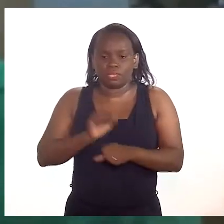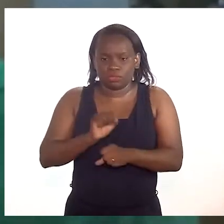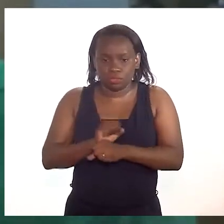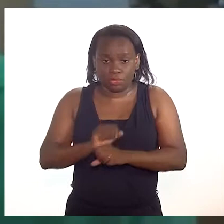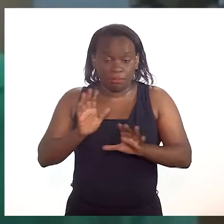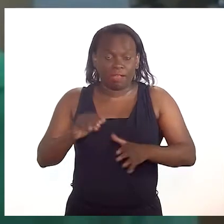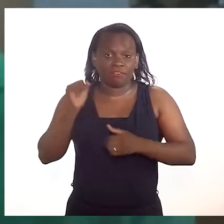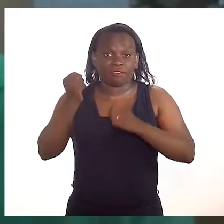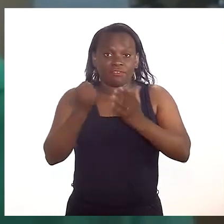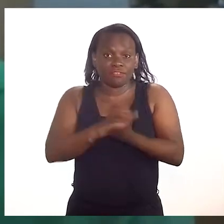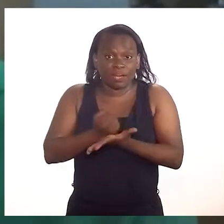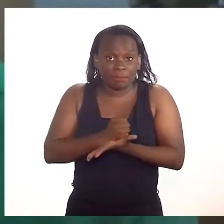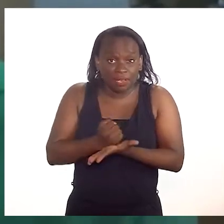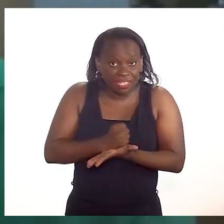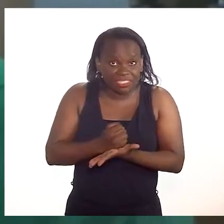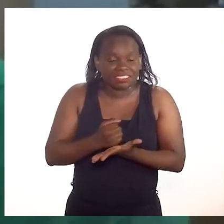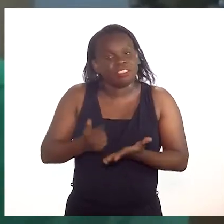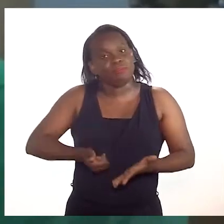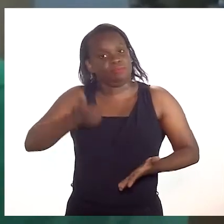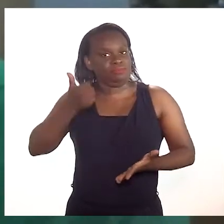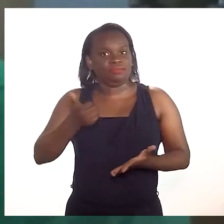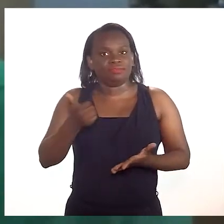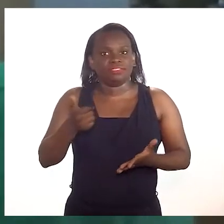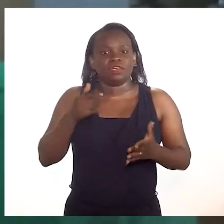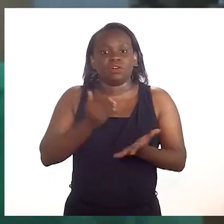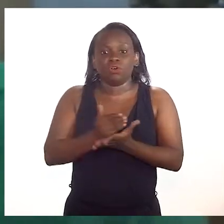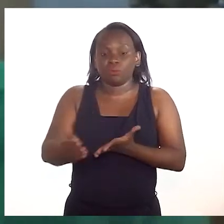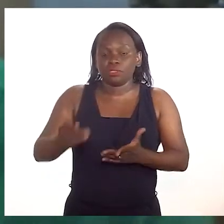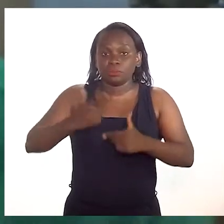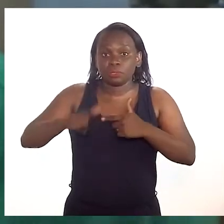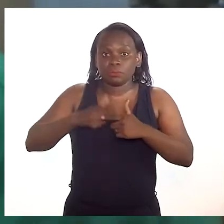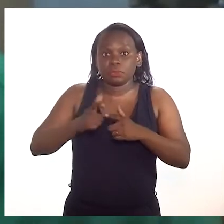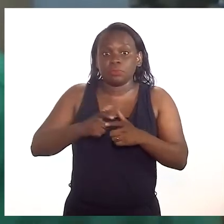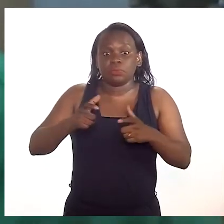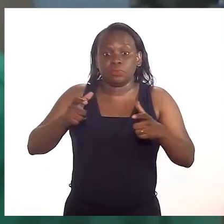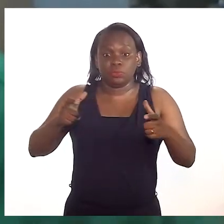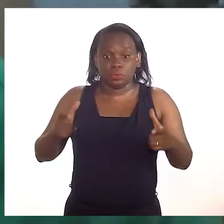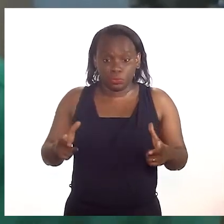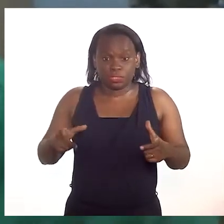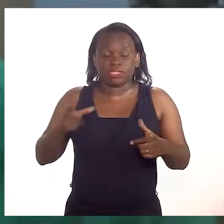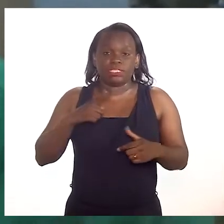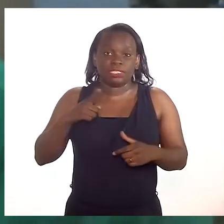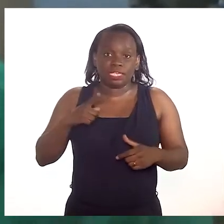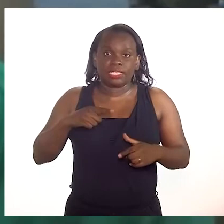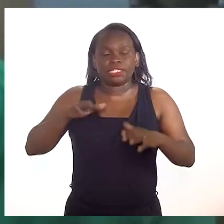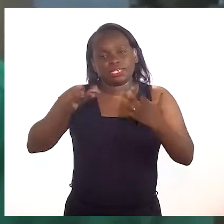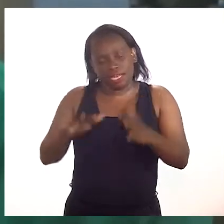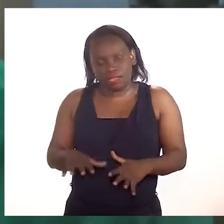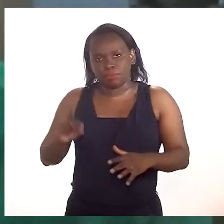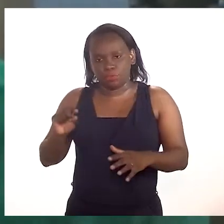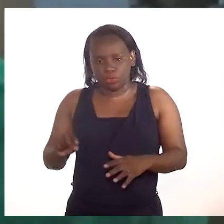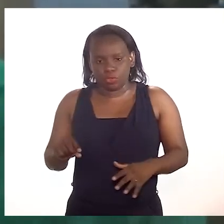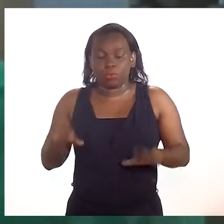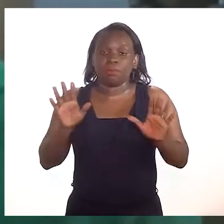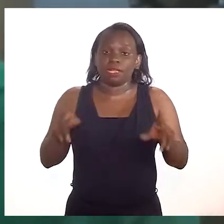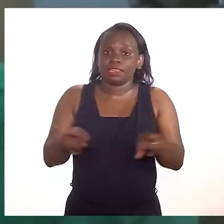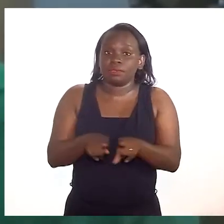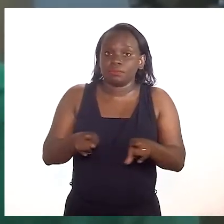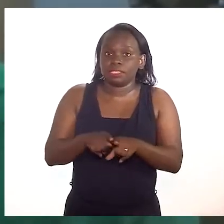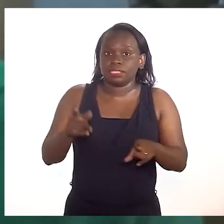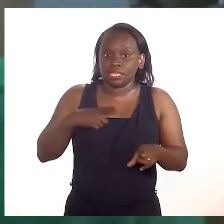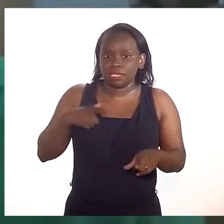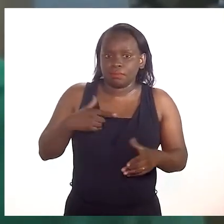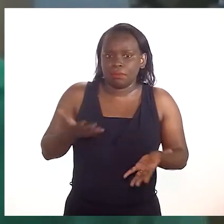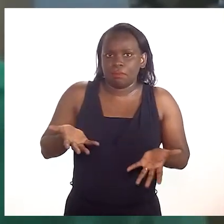A farmacêutica tem essa vantagem. Quando a crise é grande, nós temos uma pequena queda. Também quando